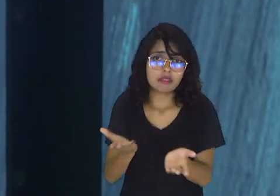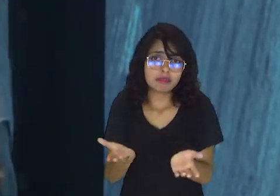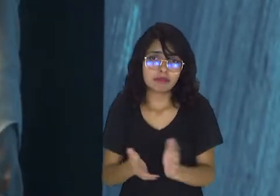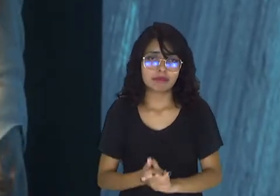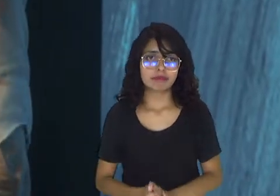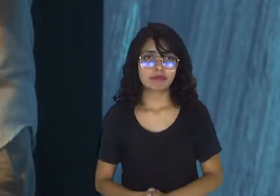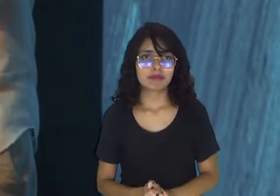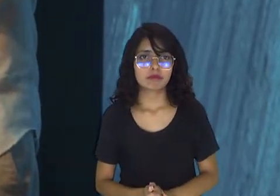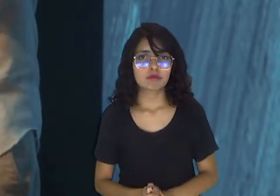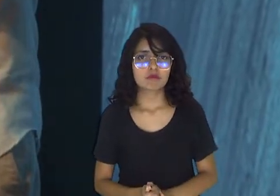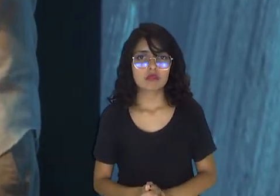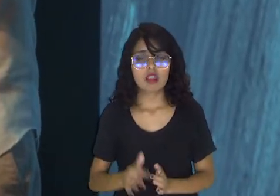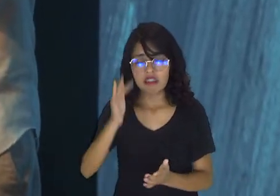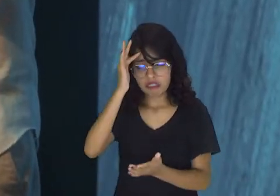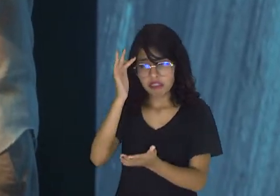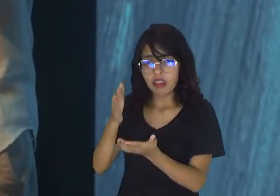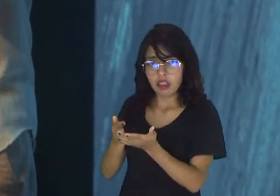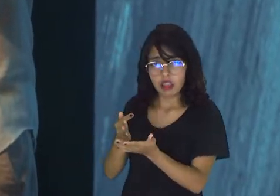Algum tipo de fé tem ali.